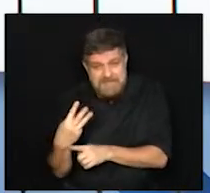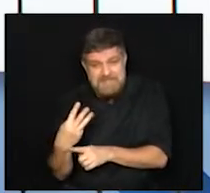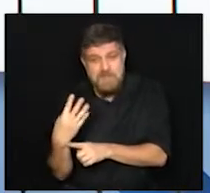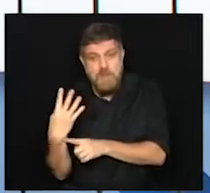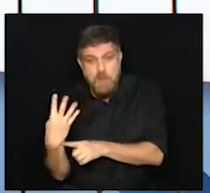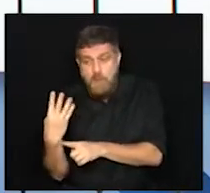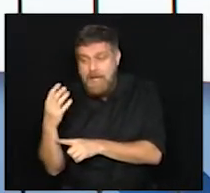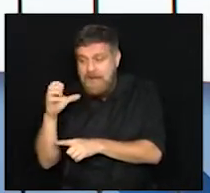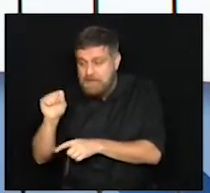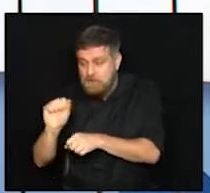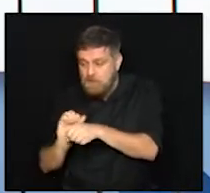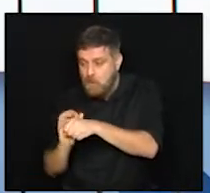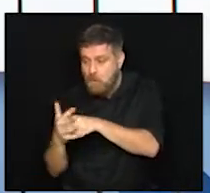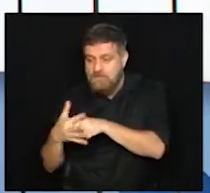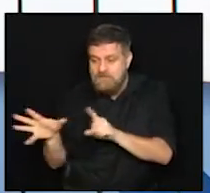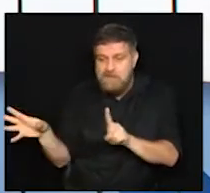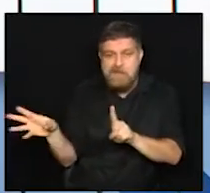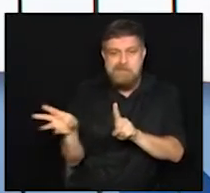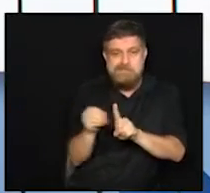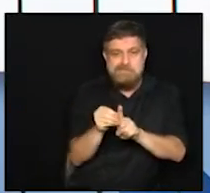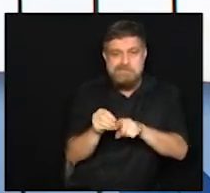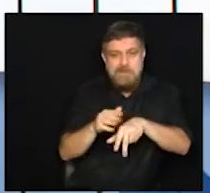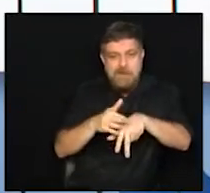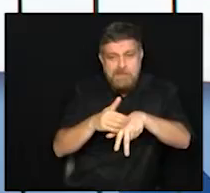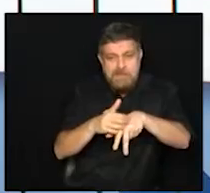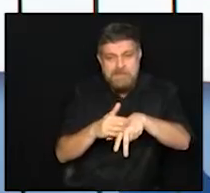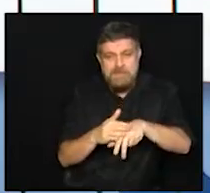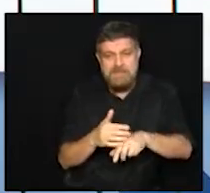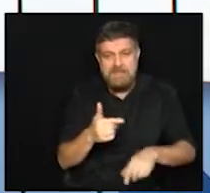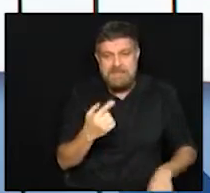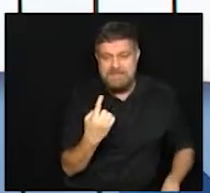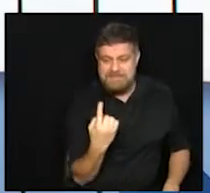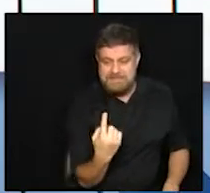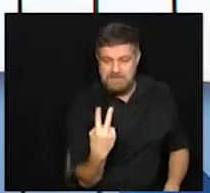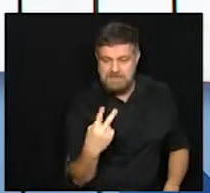3.727.348 casos da Covid-19, com